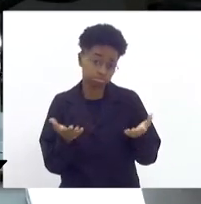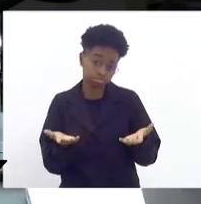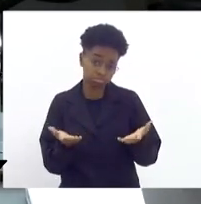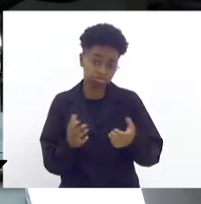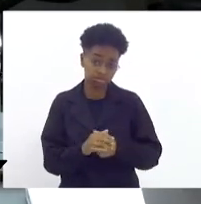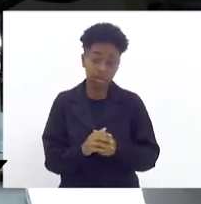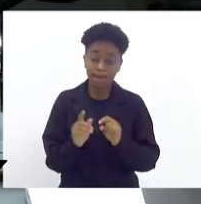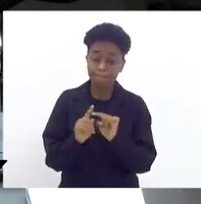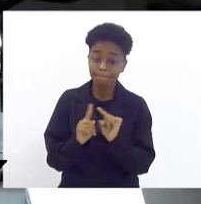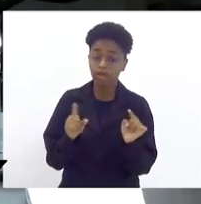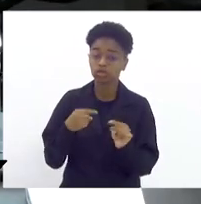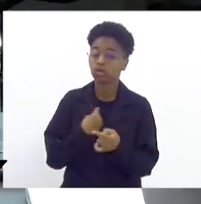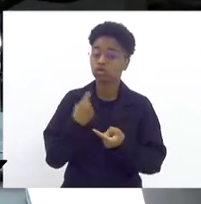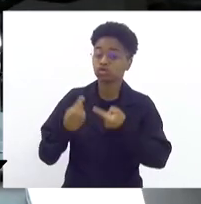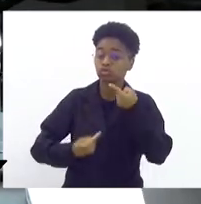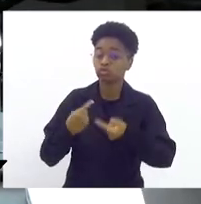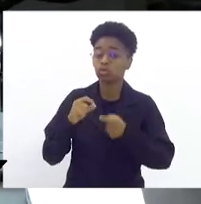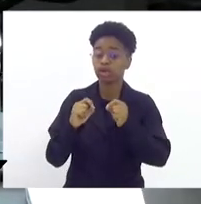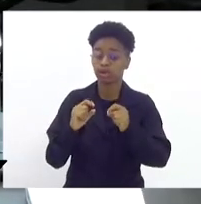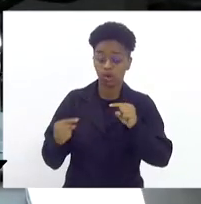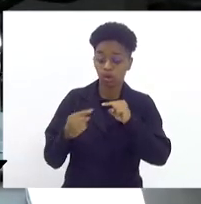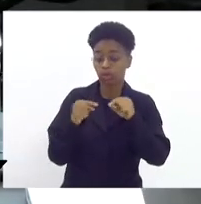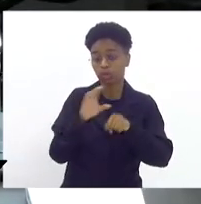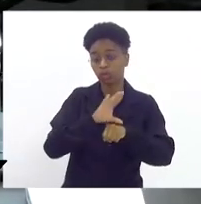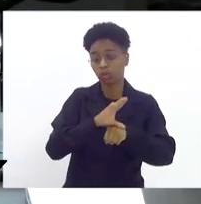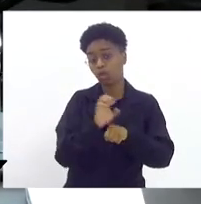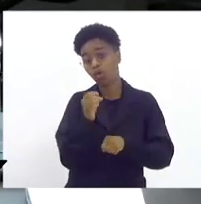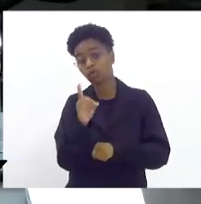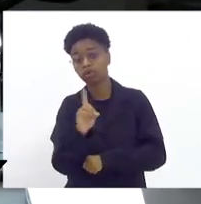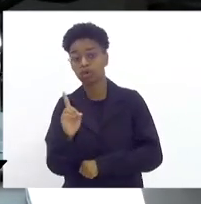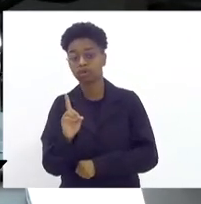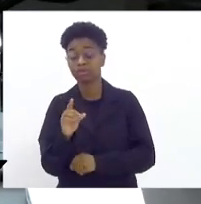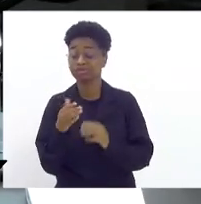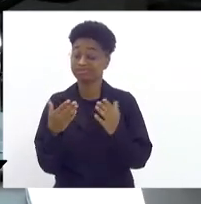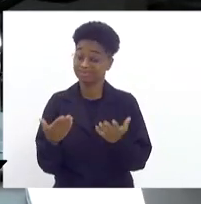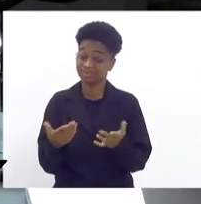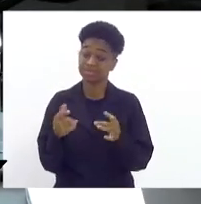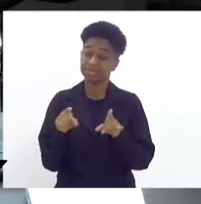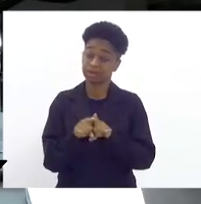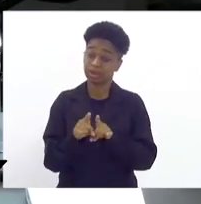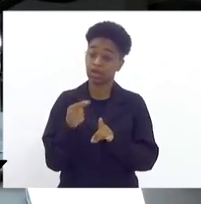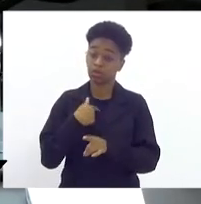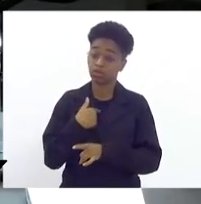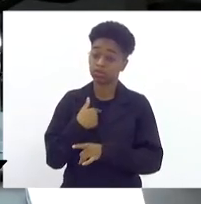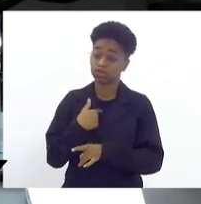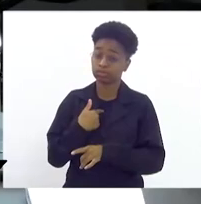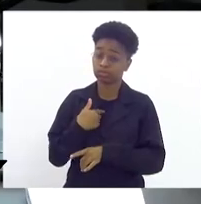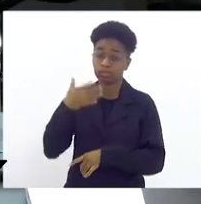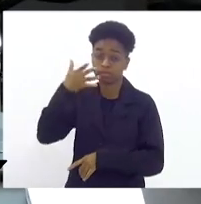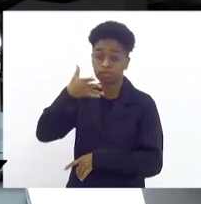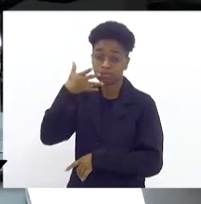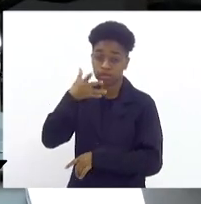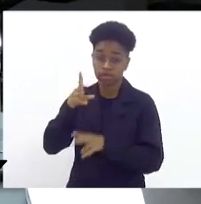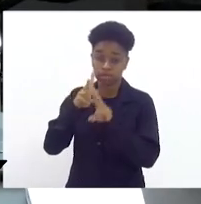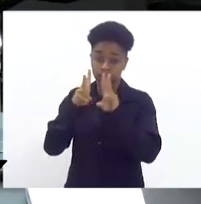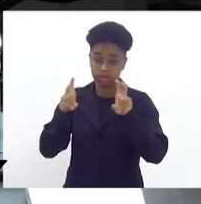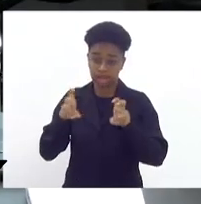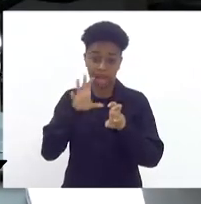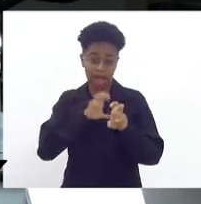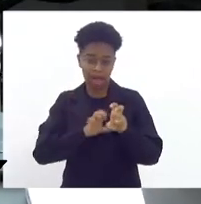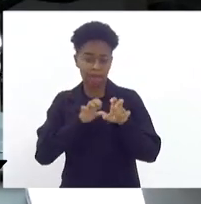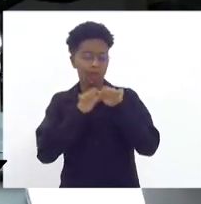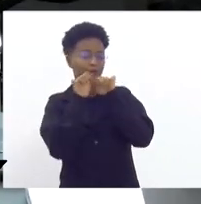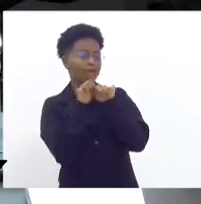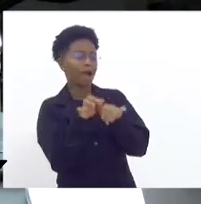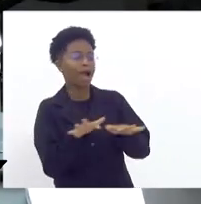expressão. Mas aqui a gente está discutindo a constitucionalidade. E nesse sentido, agora eu queria também me pronunciar sobre o caso do amor está no ar, que é um